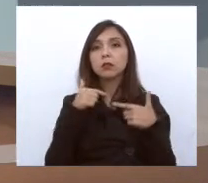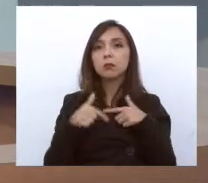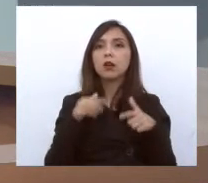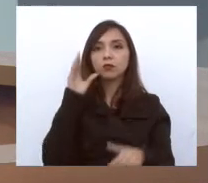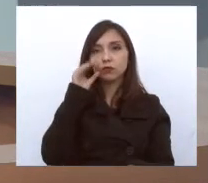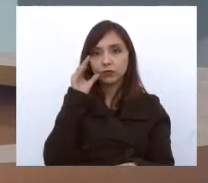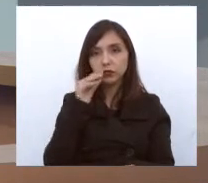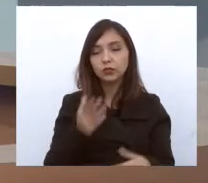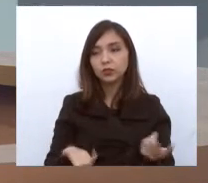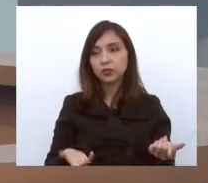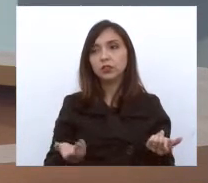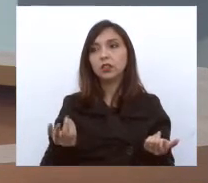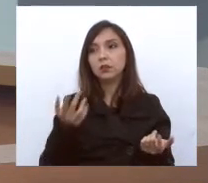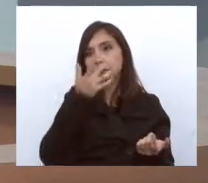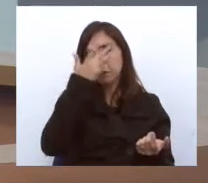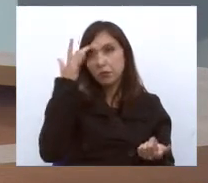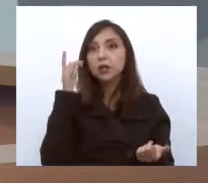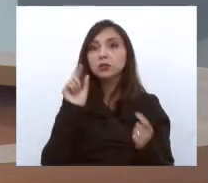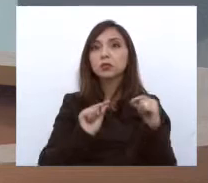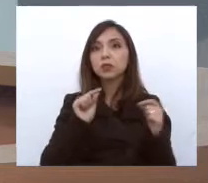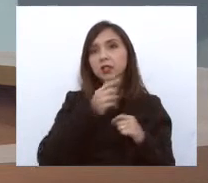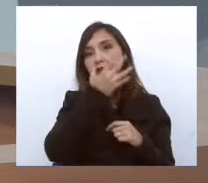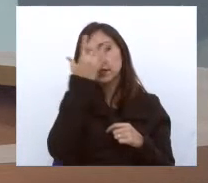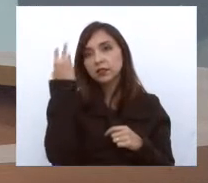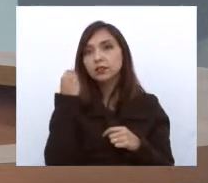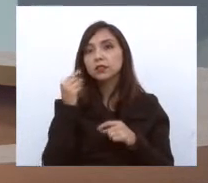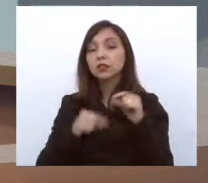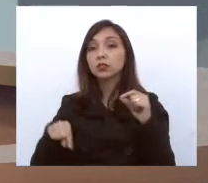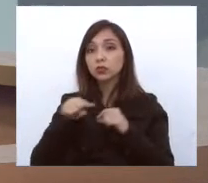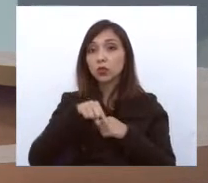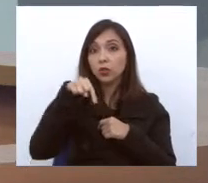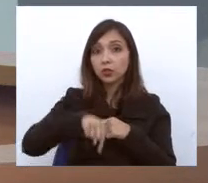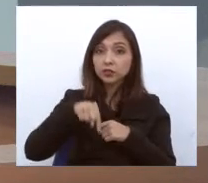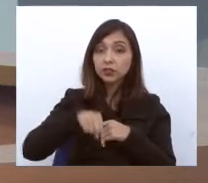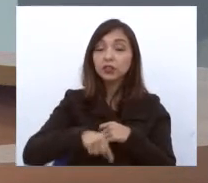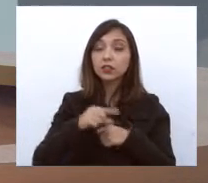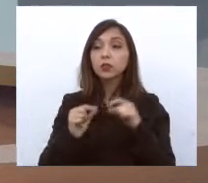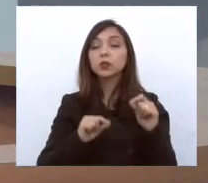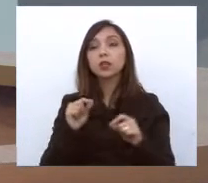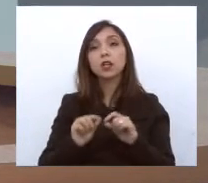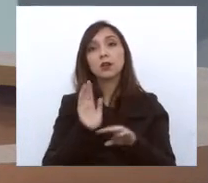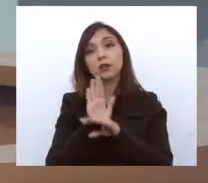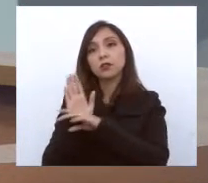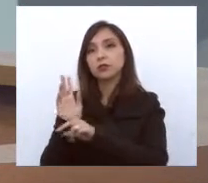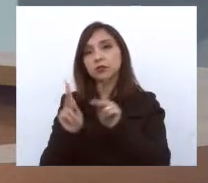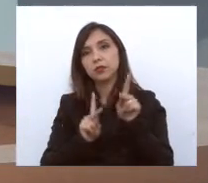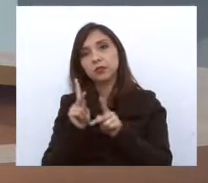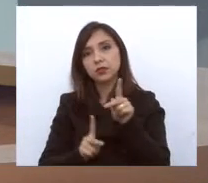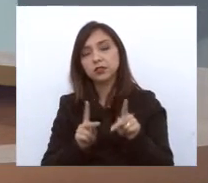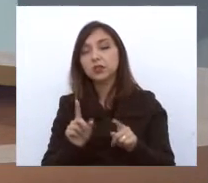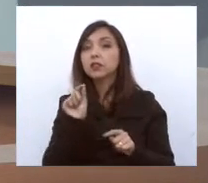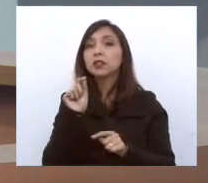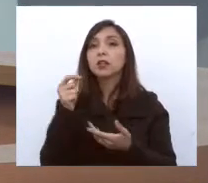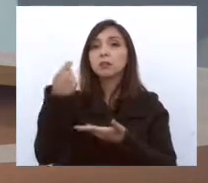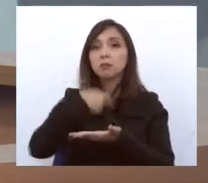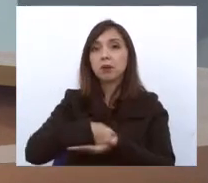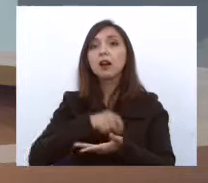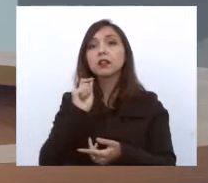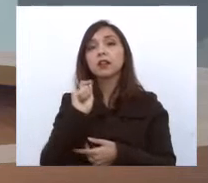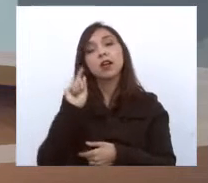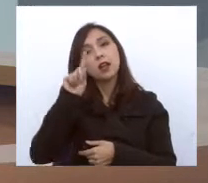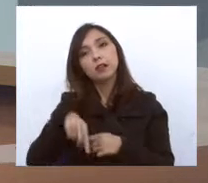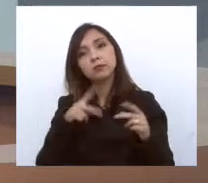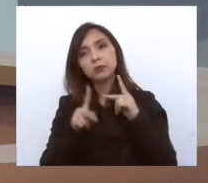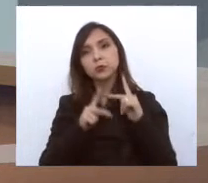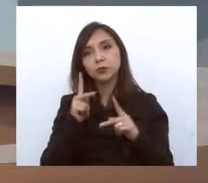público. As pessoas esquecem que nós estamos aqui em função à população, porque quem nos paga é a